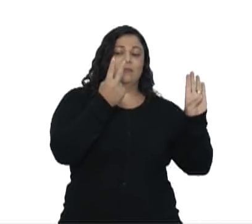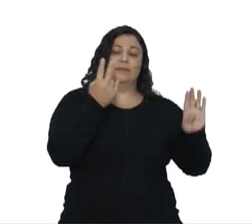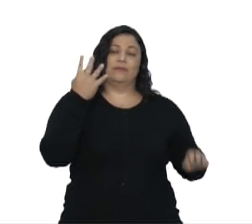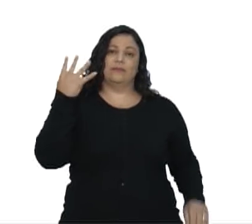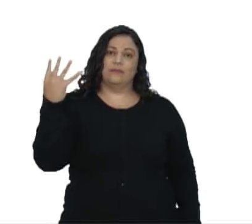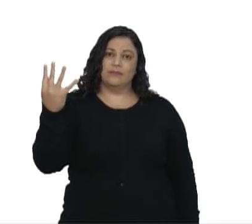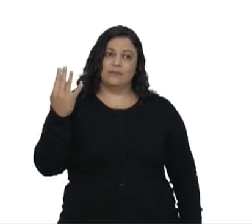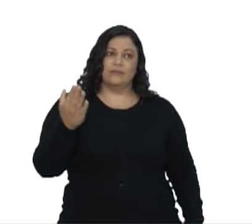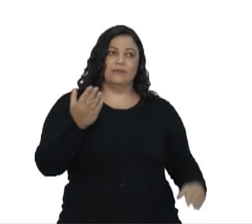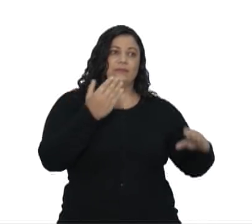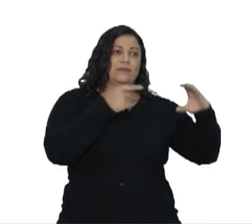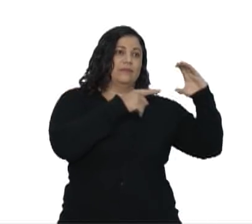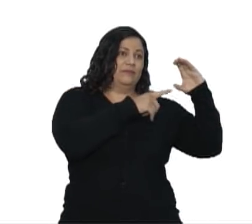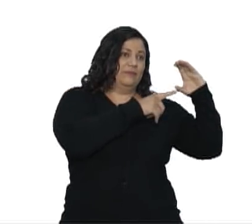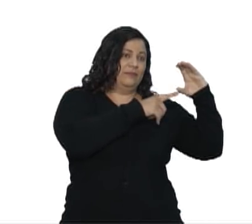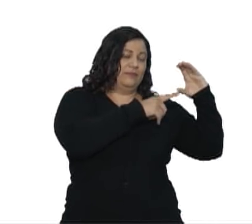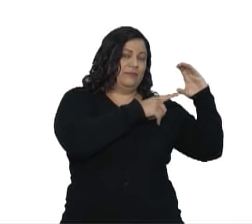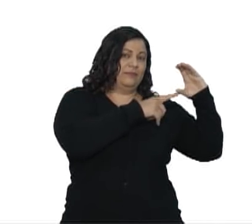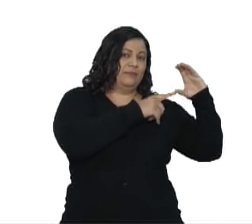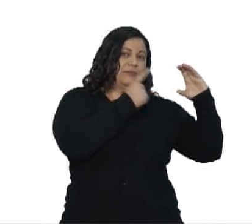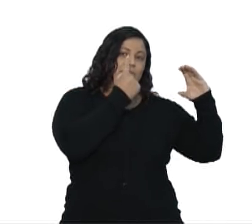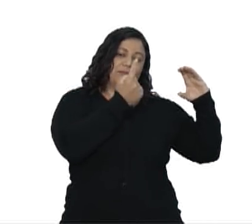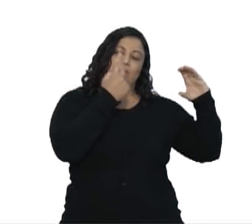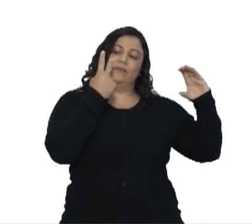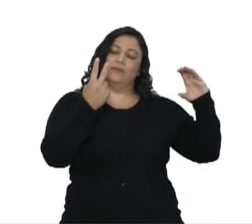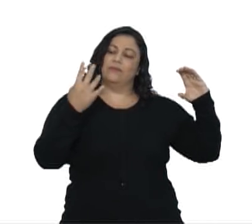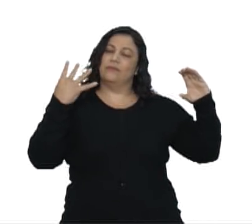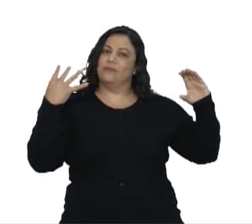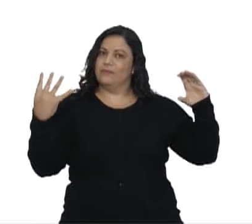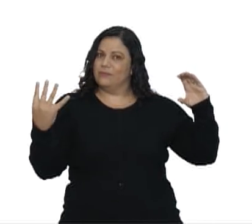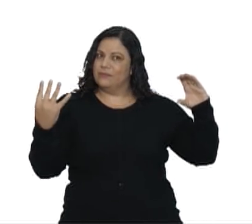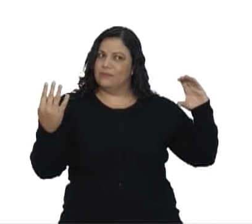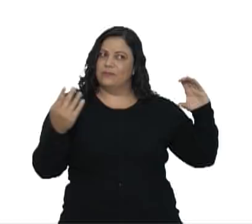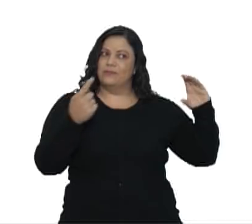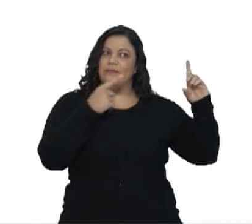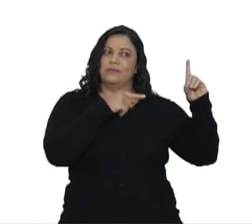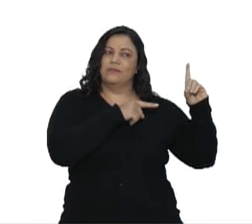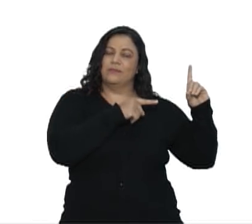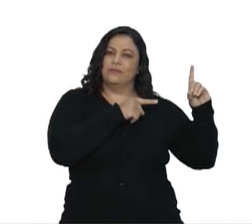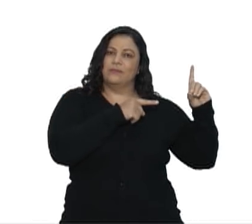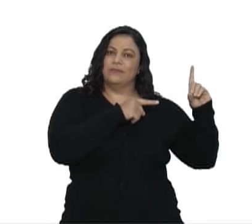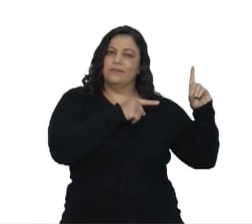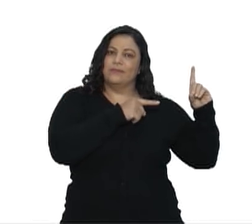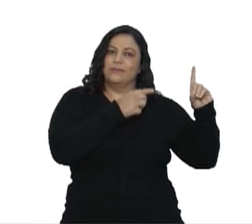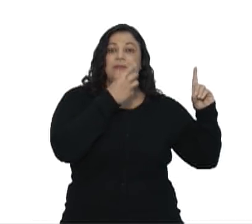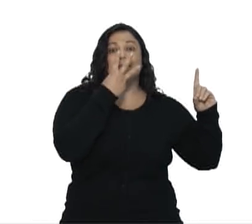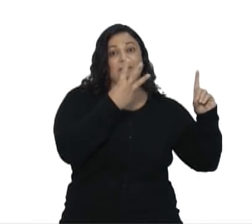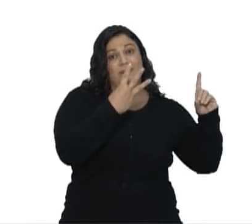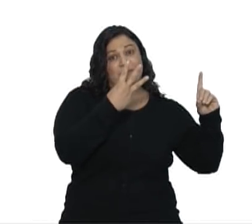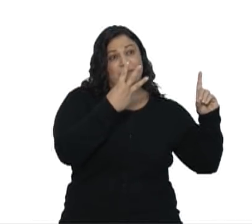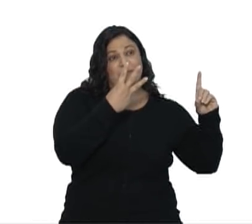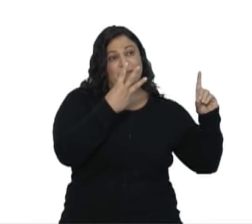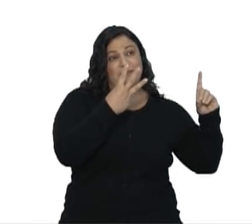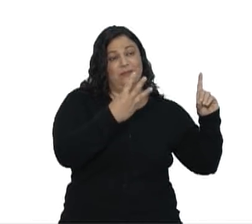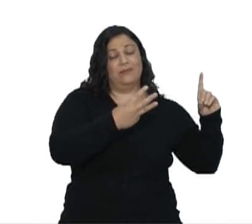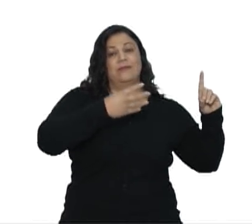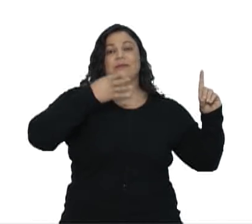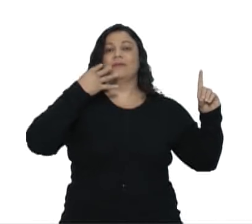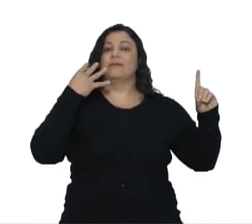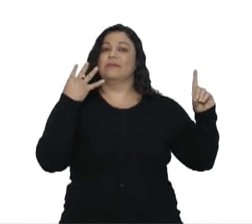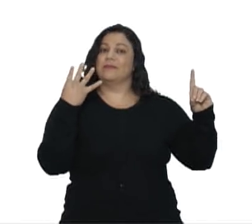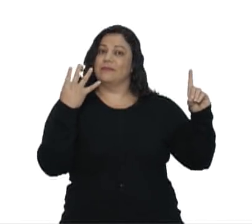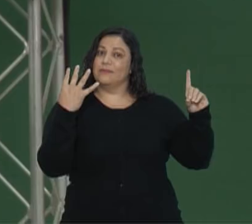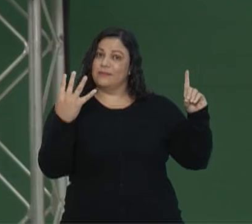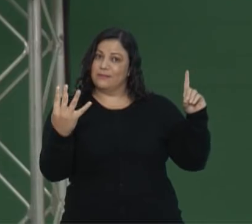Letra C, a situação 1, 2 e 4? Ou a letra D é transformação química,